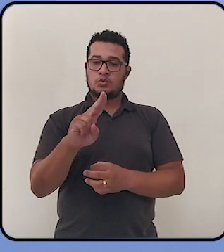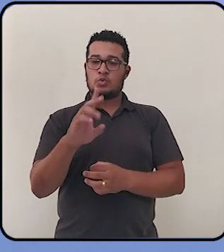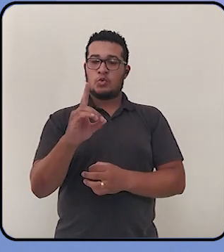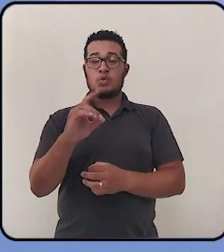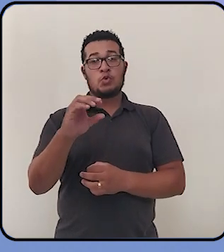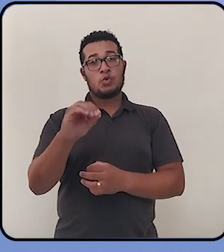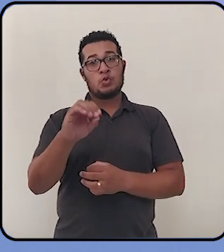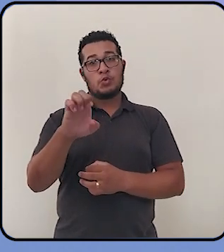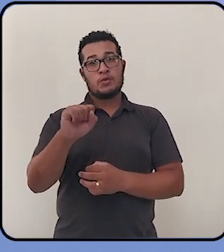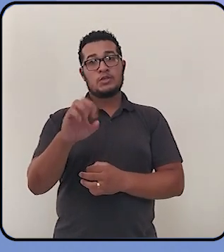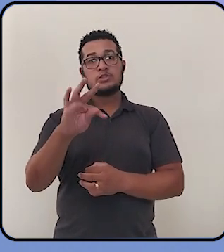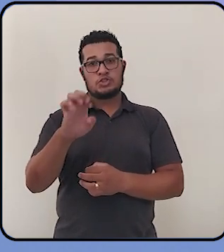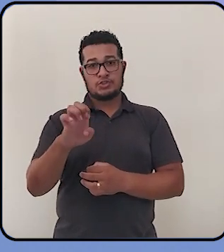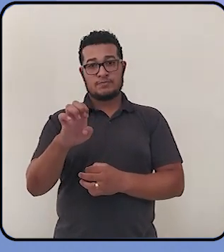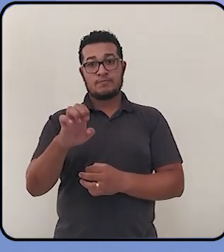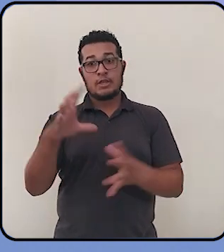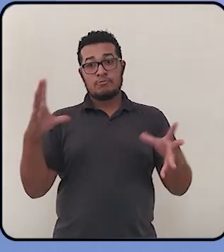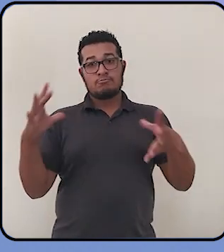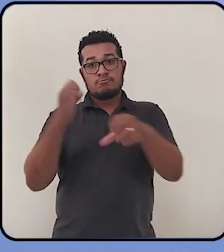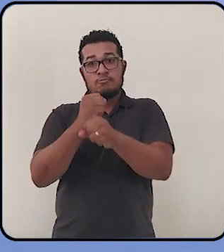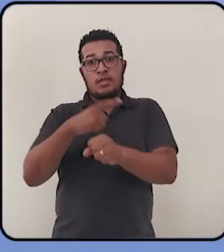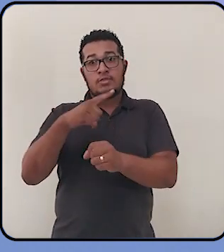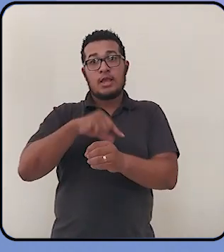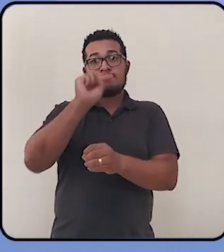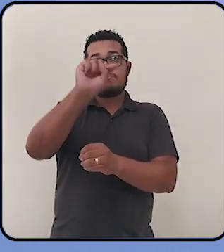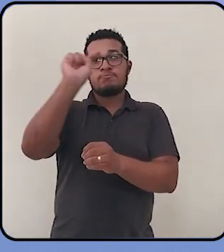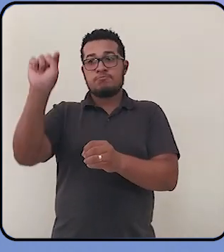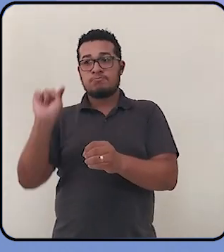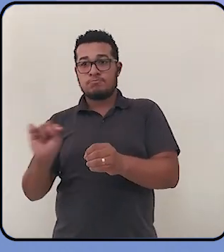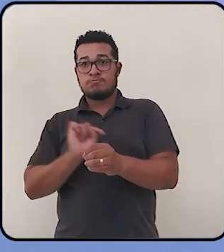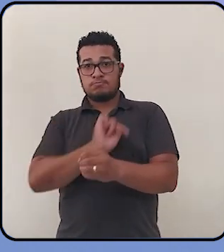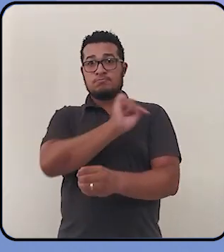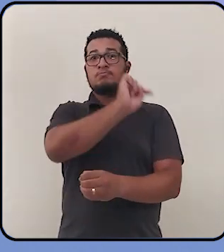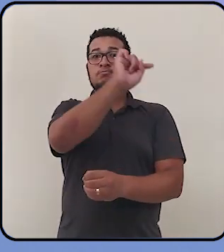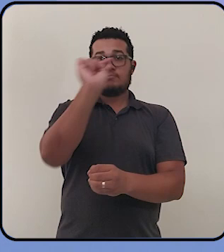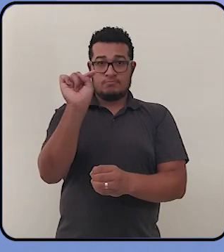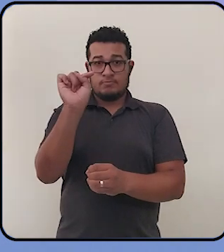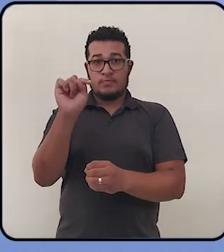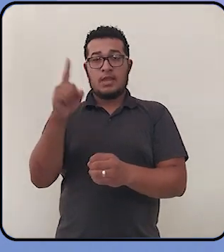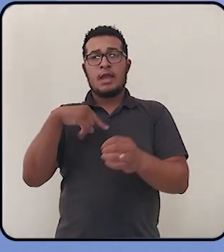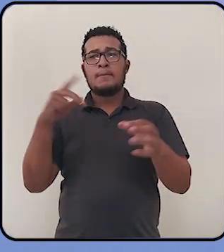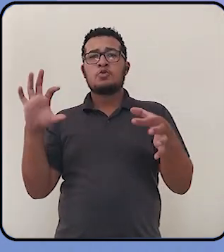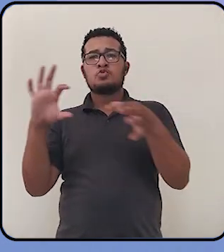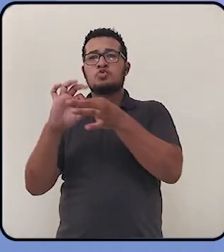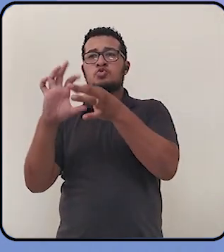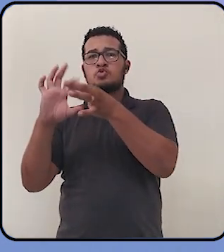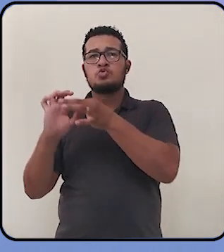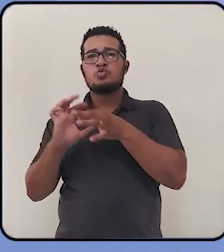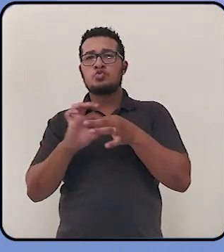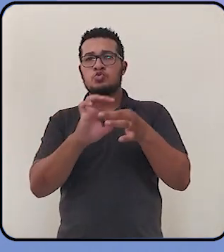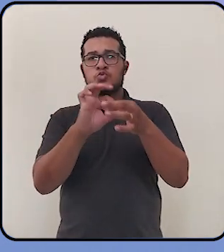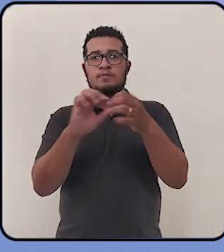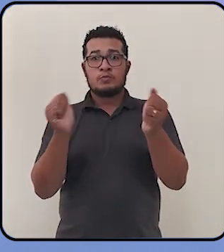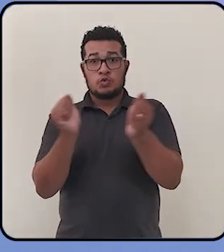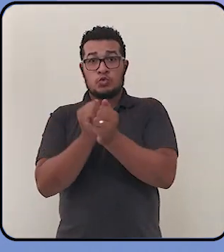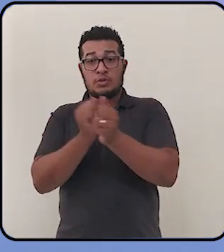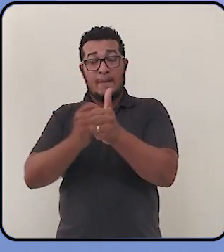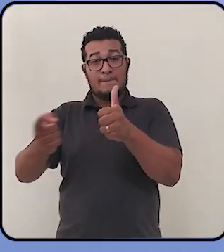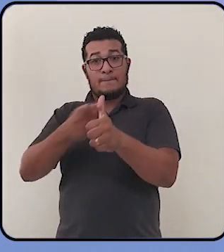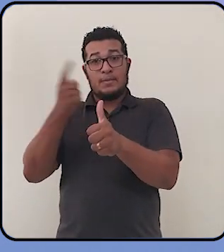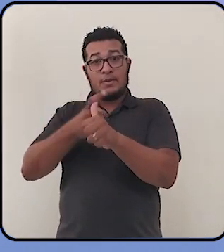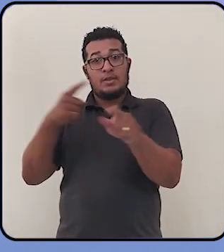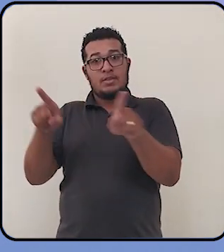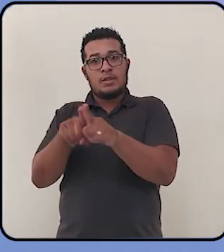pontos subcolaterais, que serão formados a partir da junção, primeiro